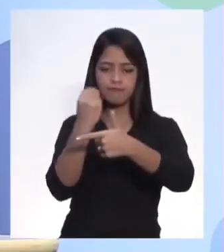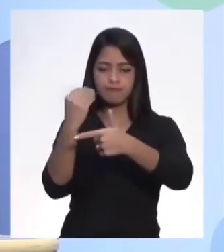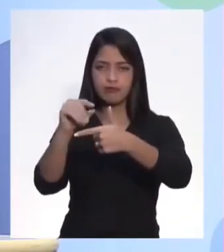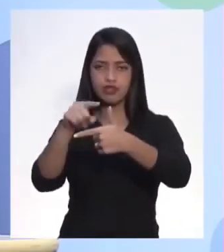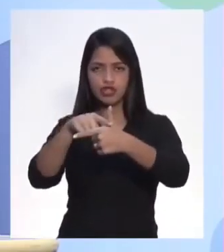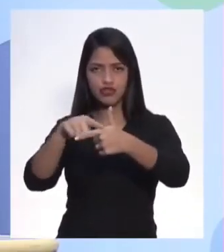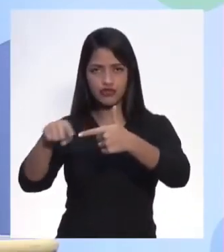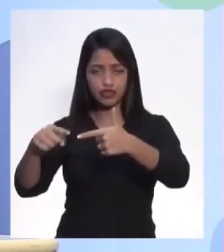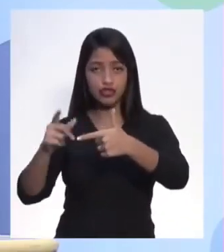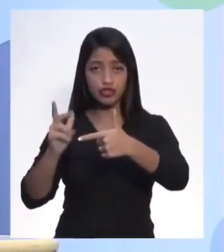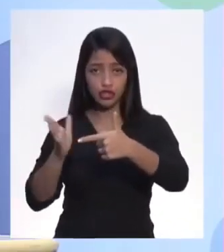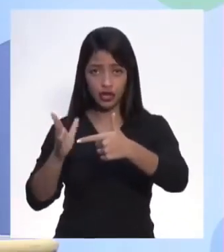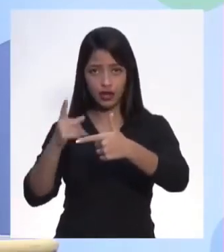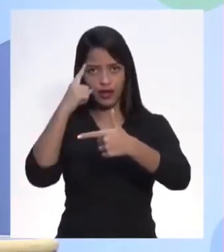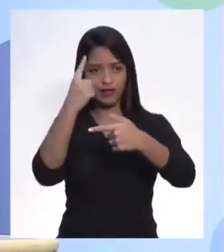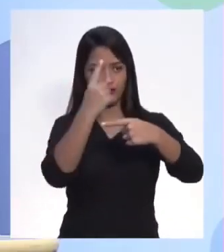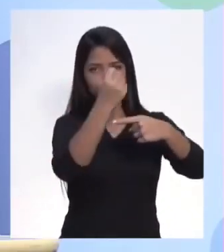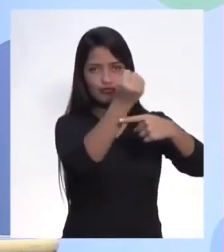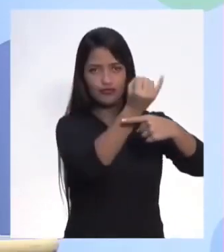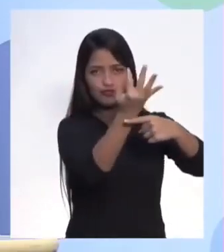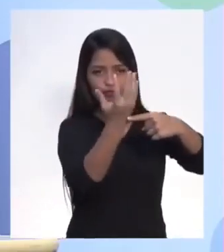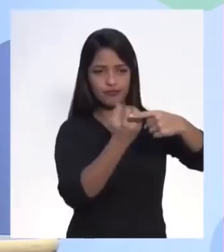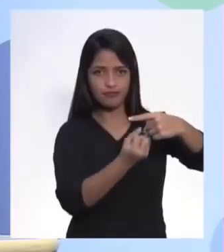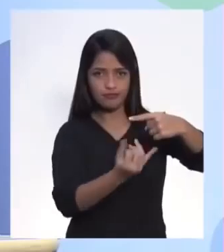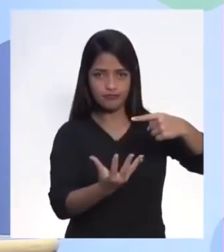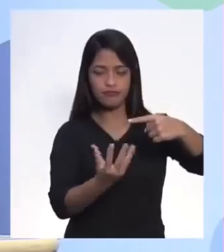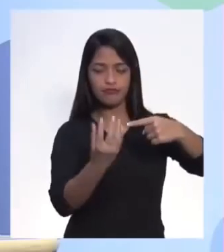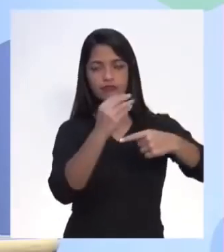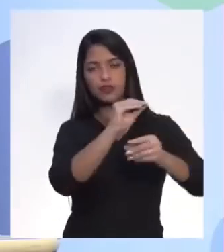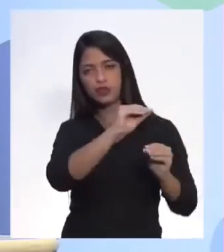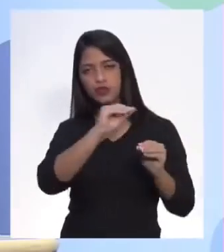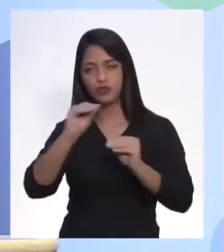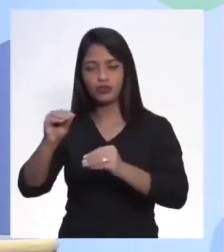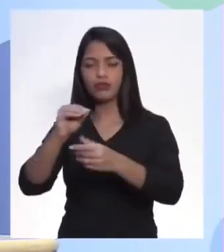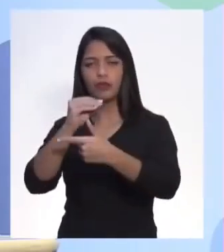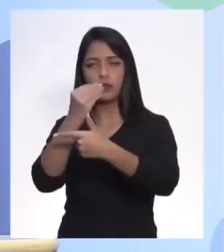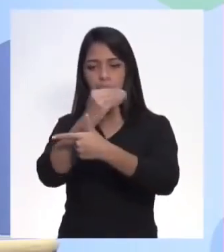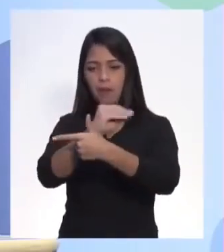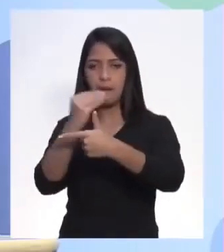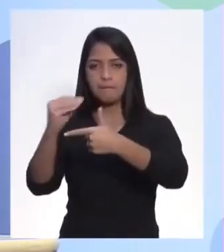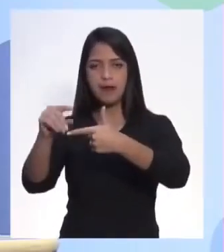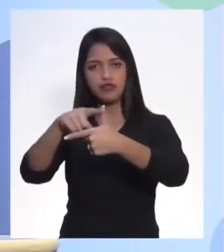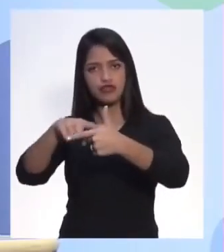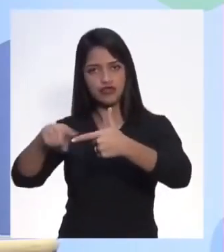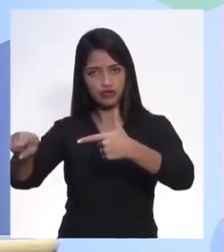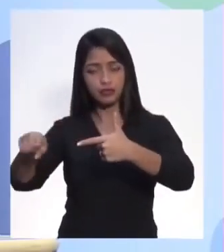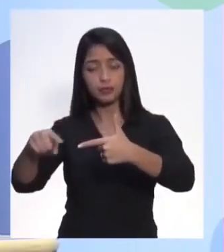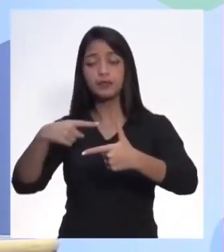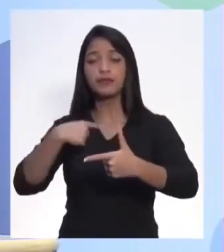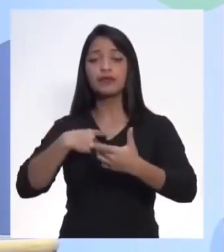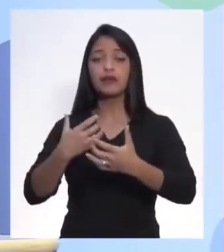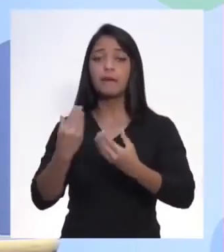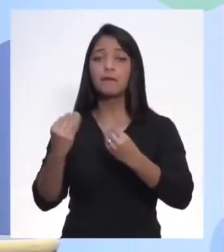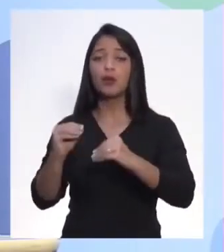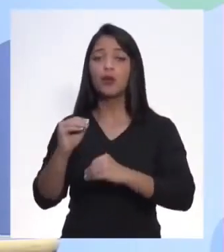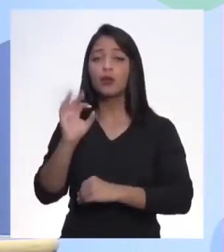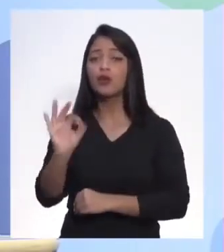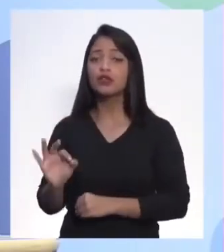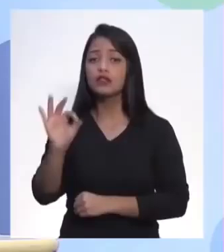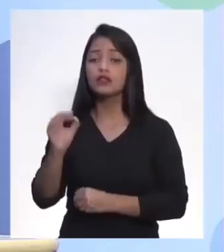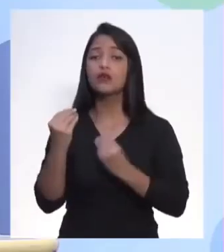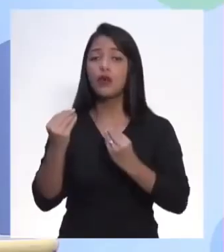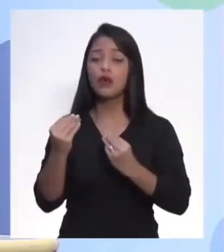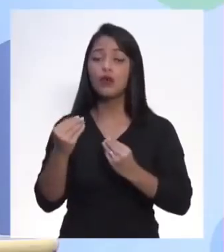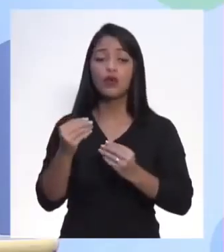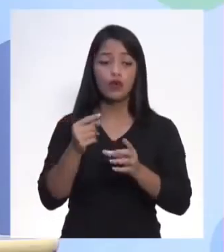denominador. Para escrever na forma percentual, eu tenho que multiplicar por 100. Por 100, tá? Não basta